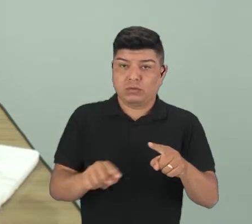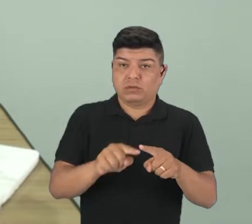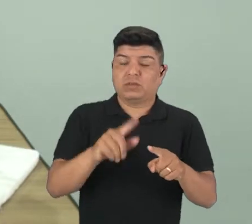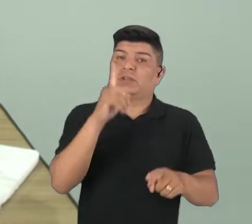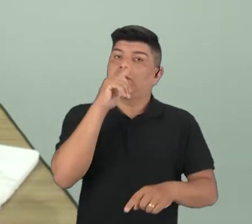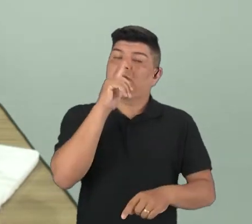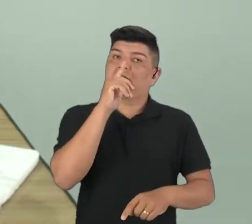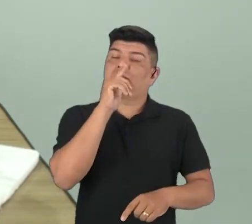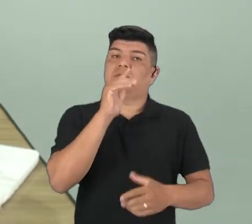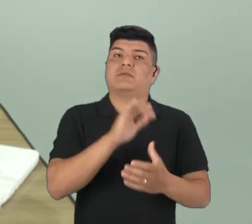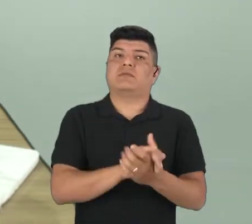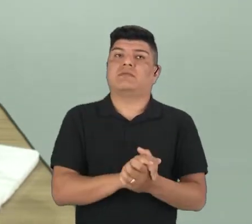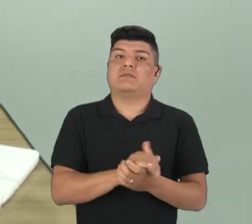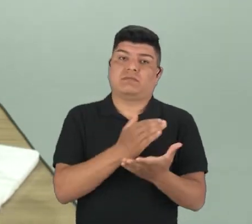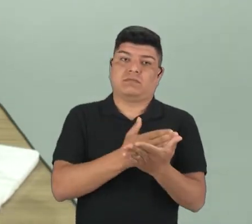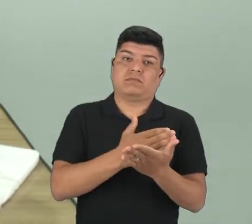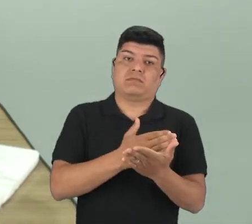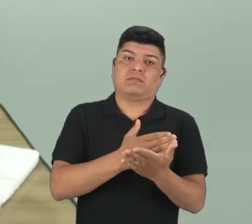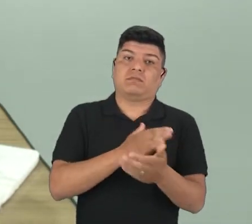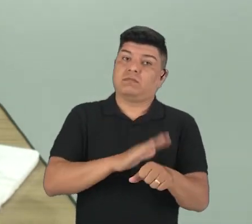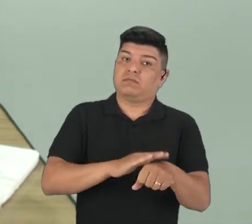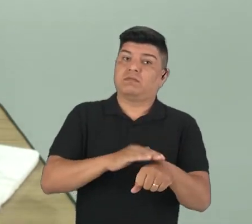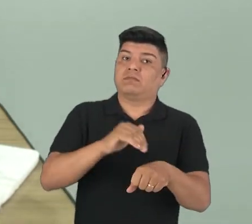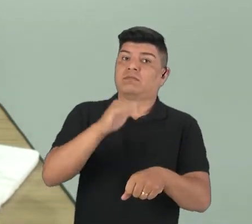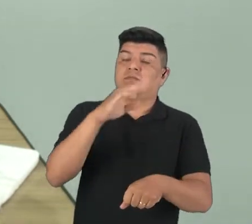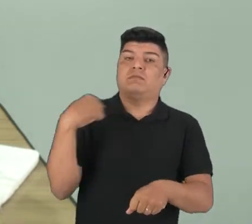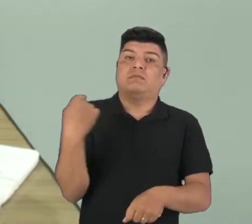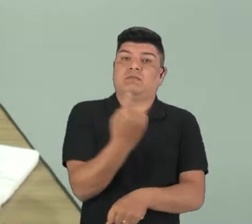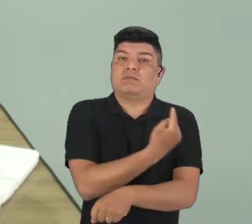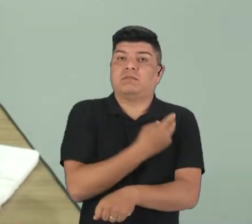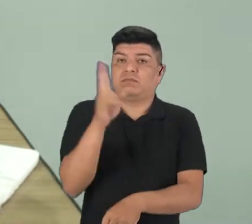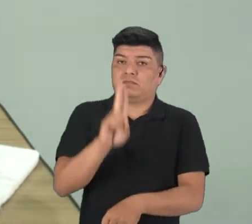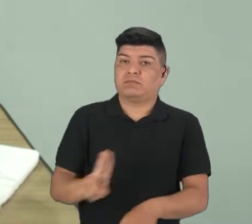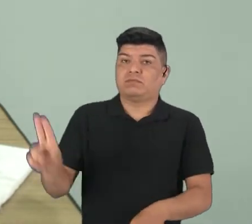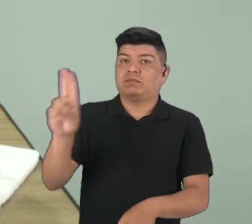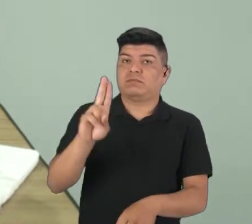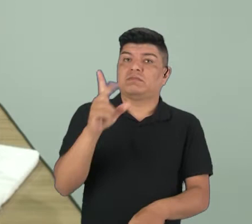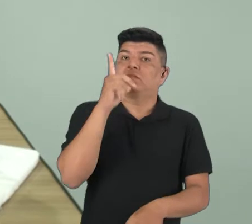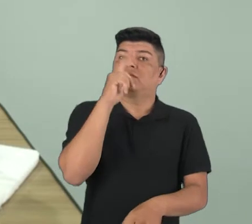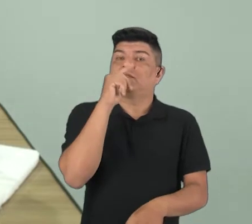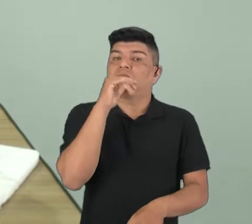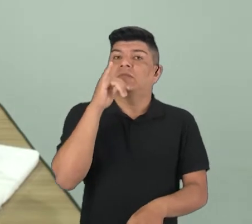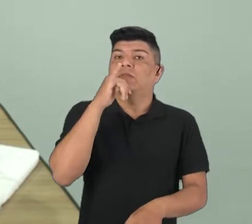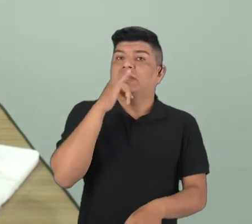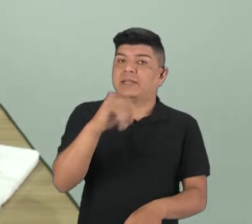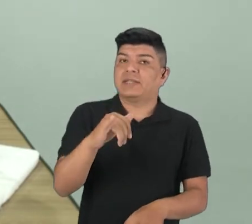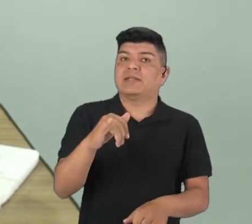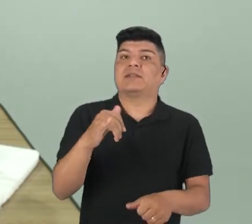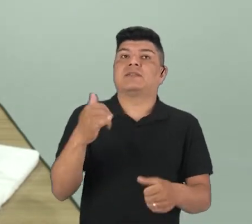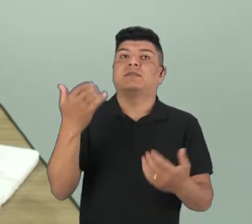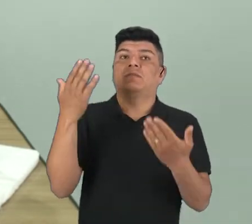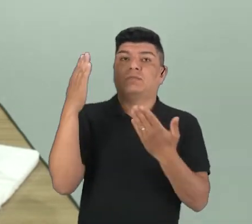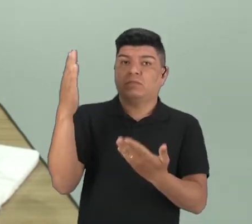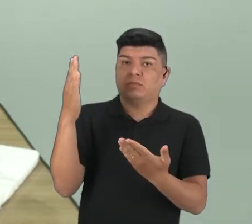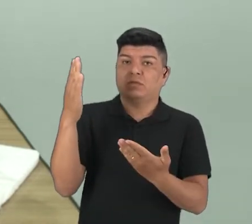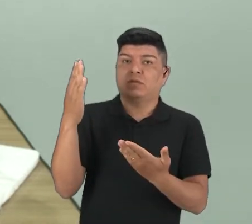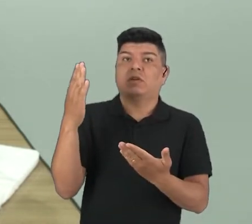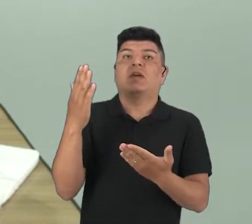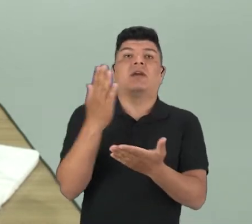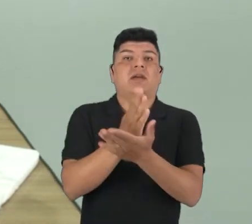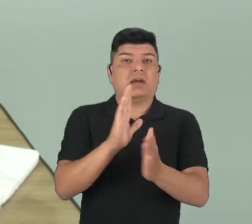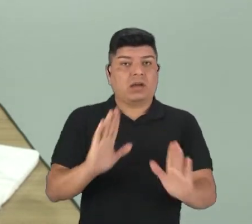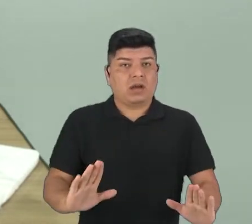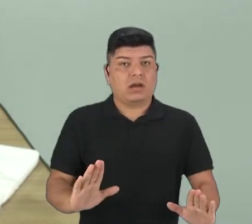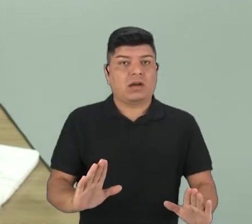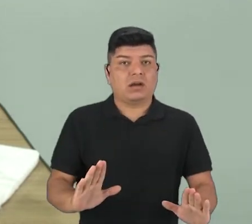quanto mais nós consumimos a água, quanto mais nós consumimos energias, essas fontes, elas podem sim se